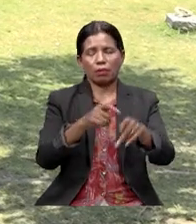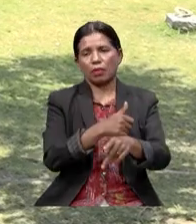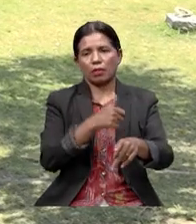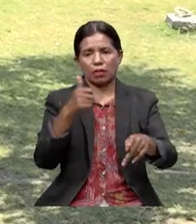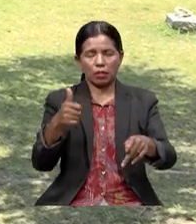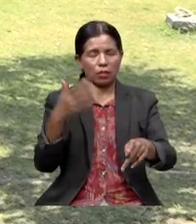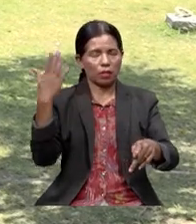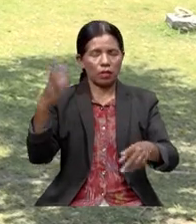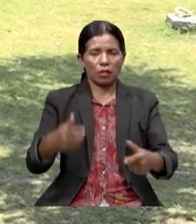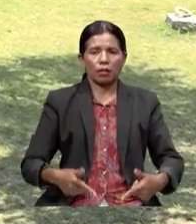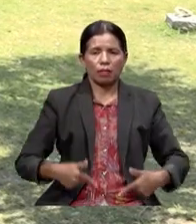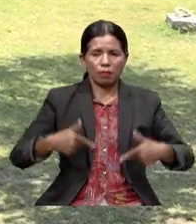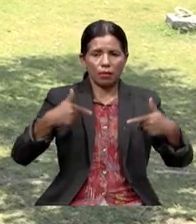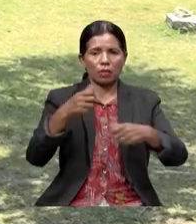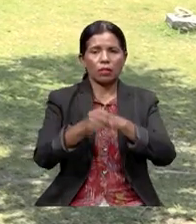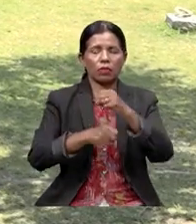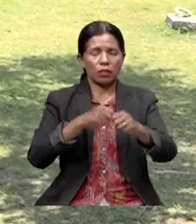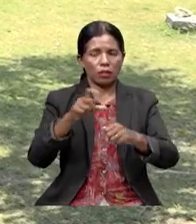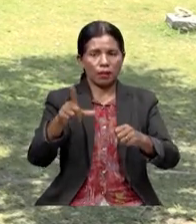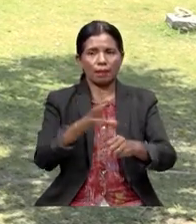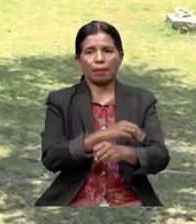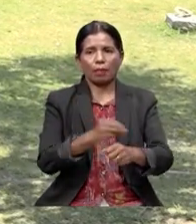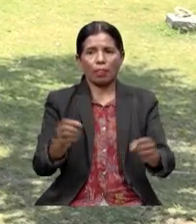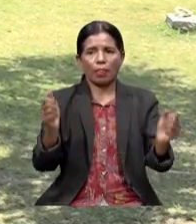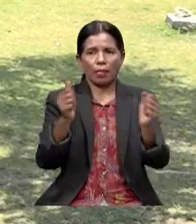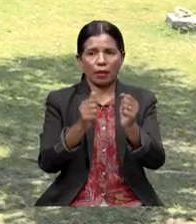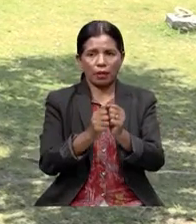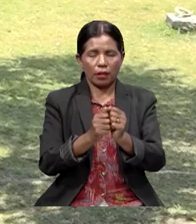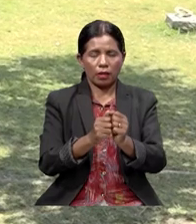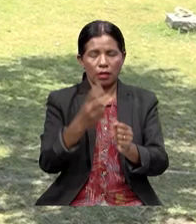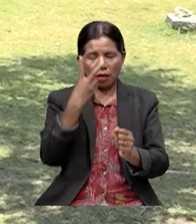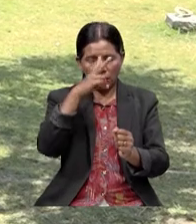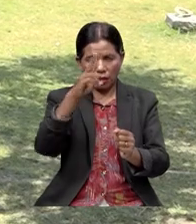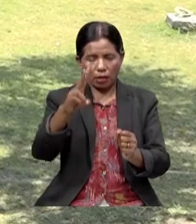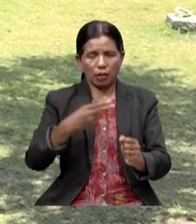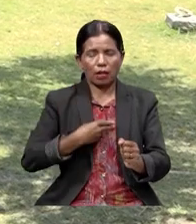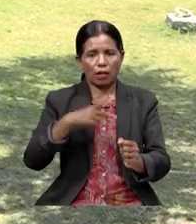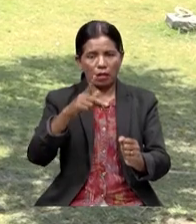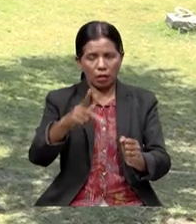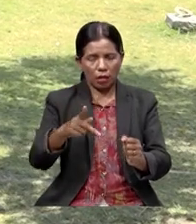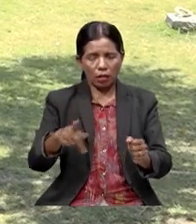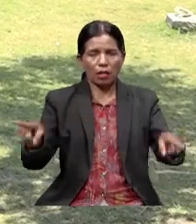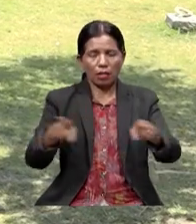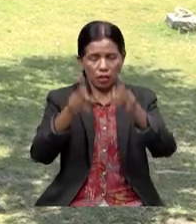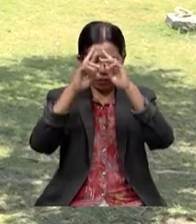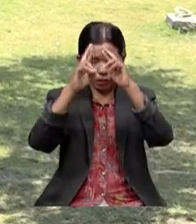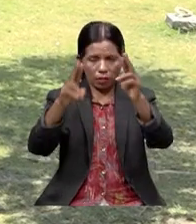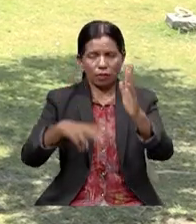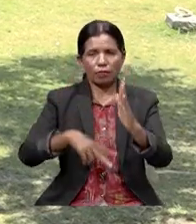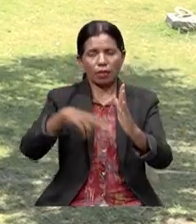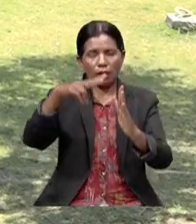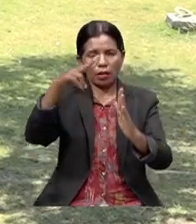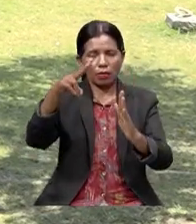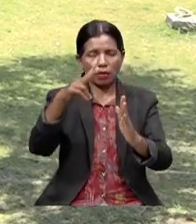iha mori social. Aproximação ho ética, moral, hanesan valor